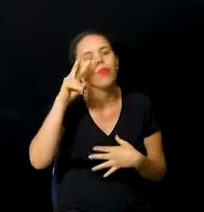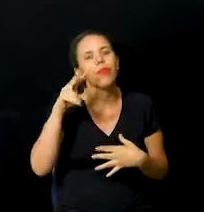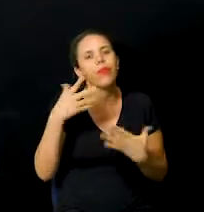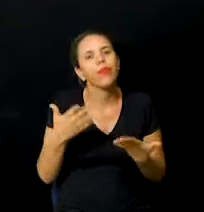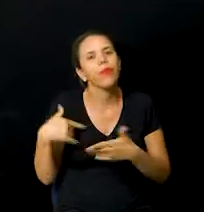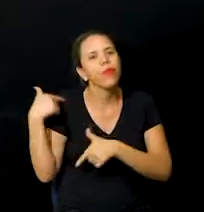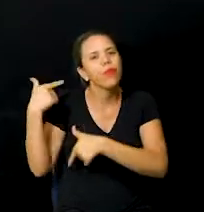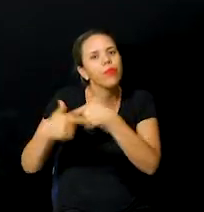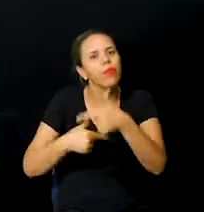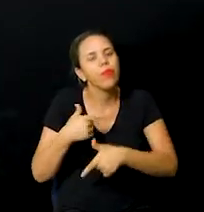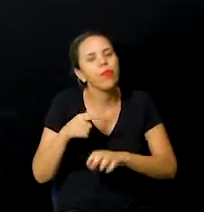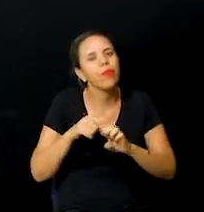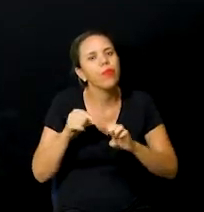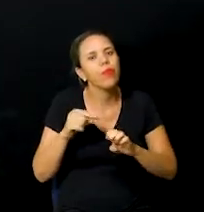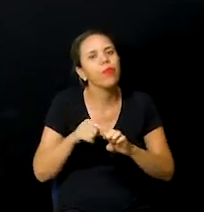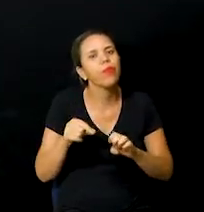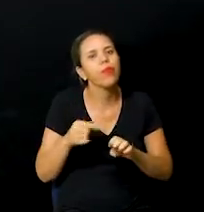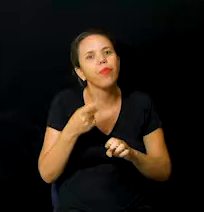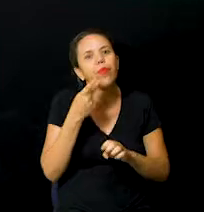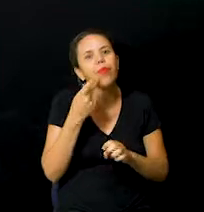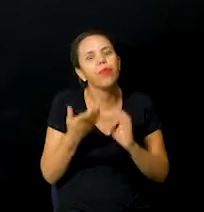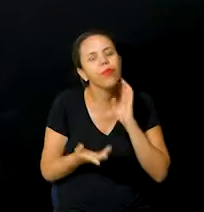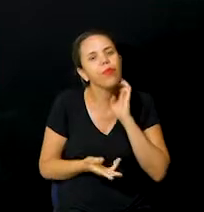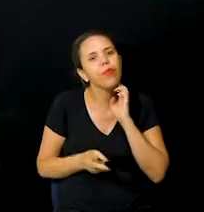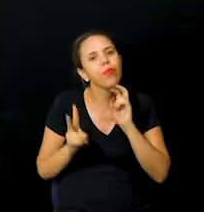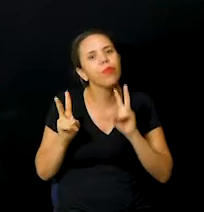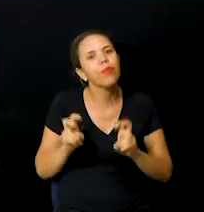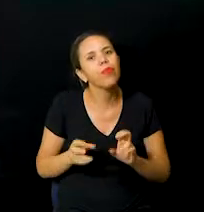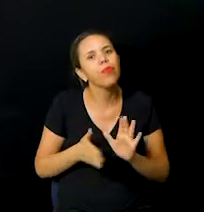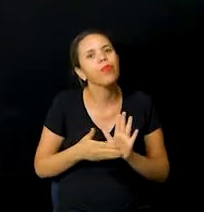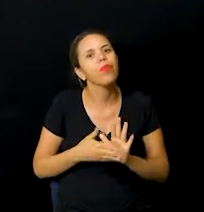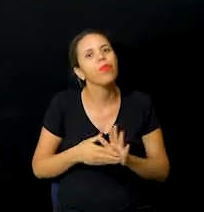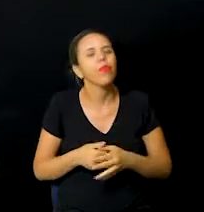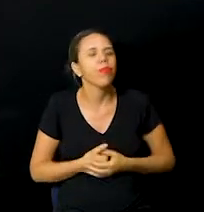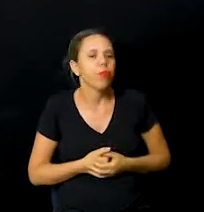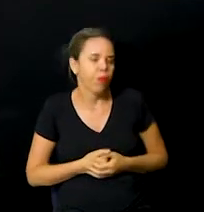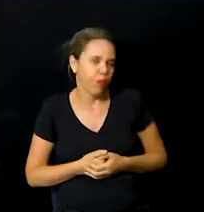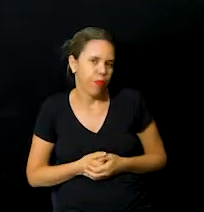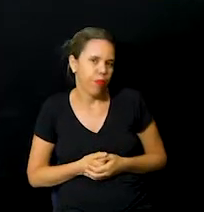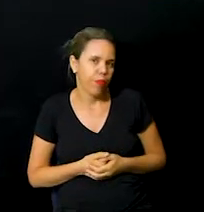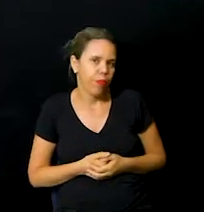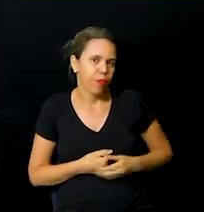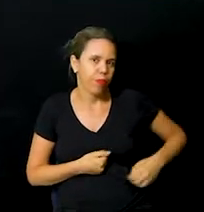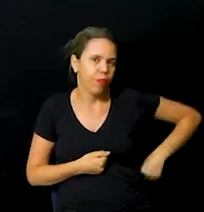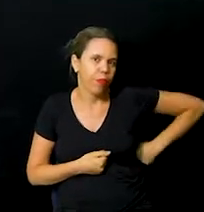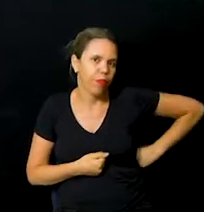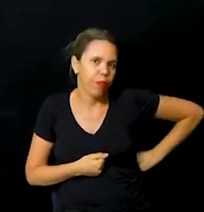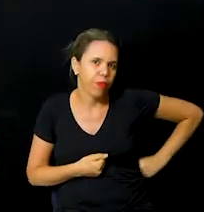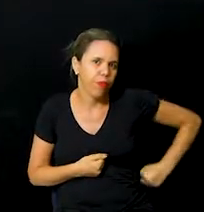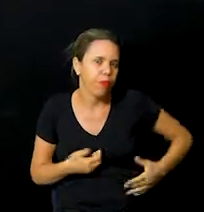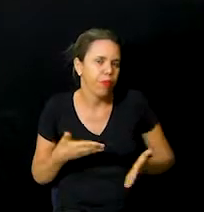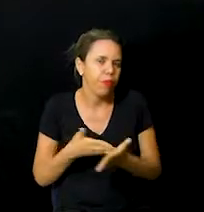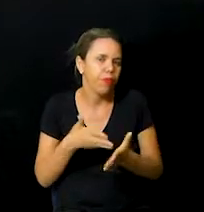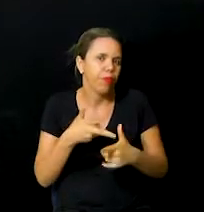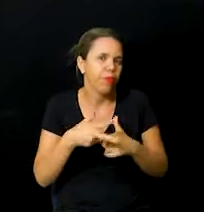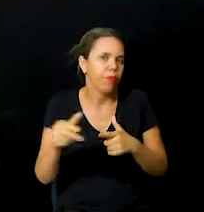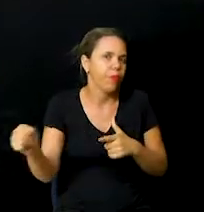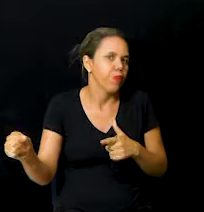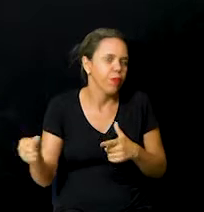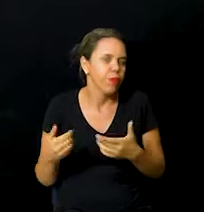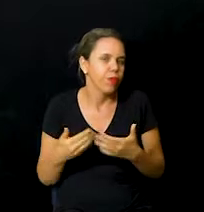sua história, sua trajetória empreendedora, falando sobre essa proposta, né, rompendo